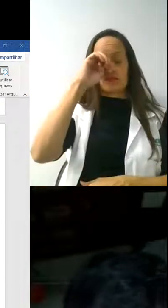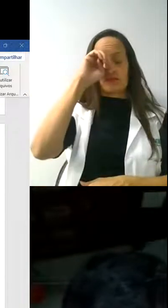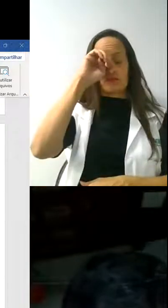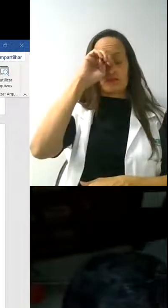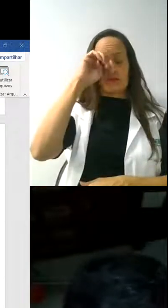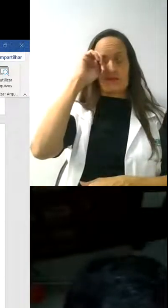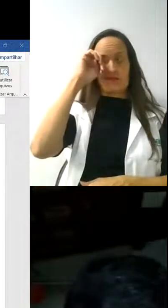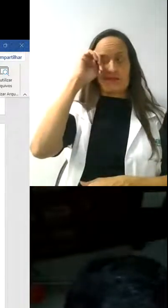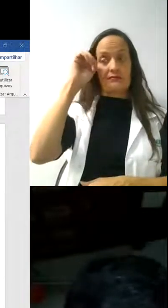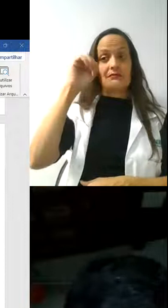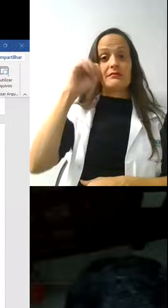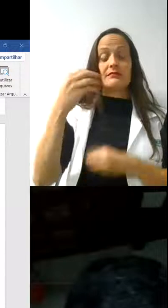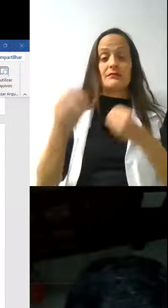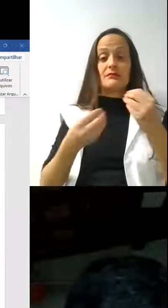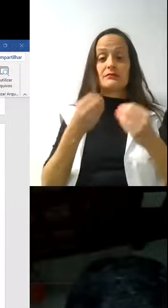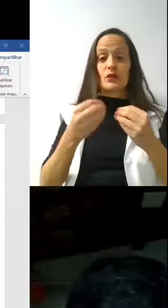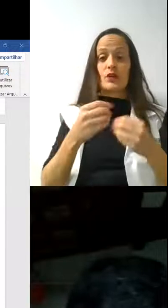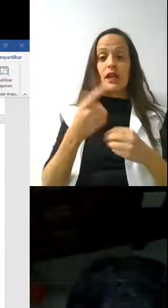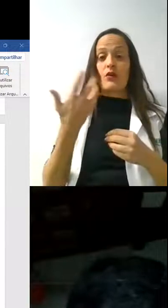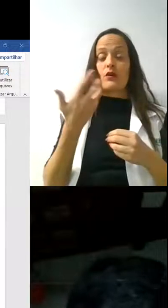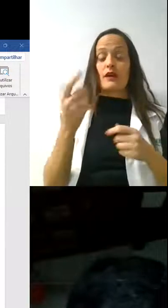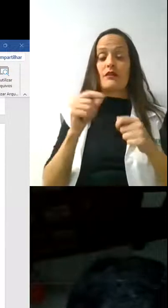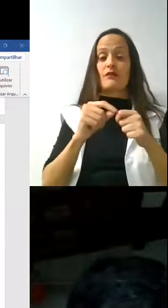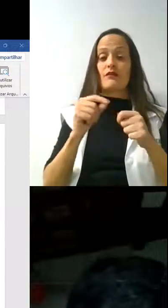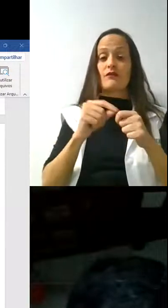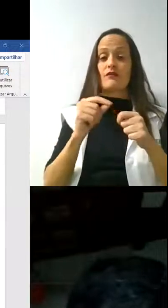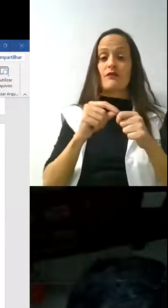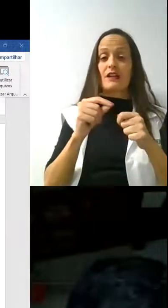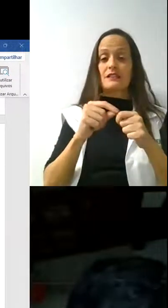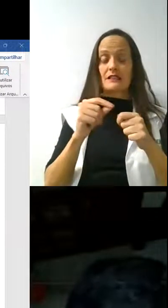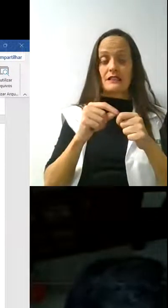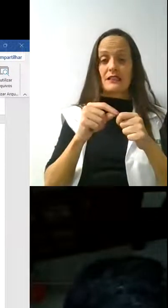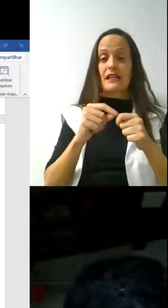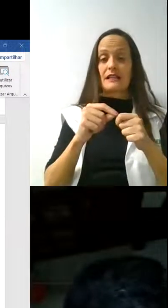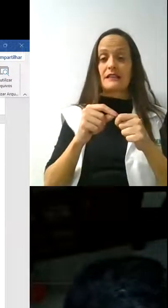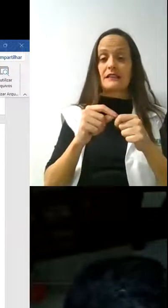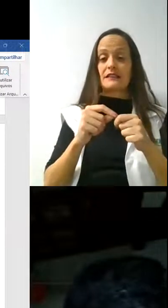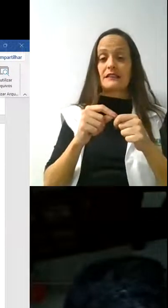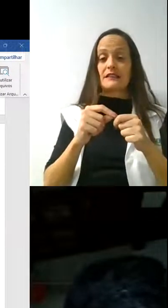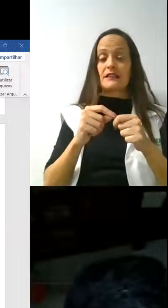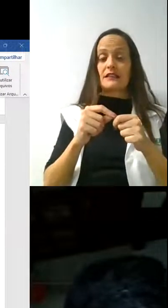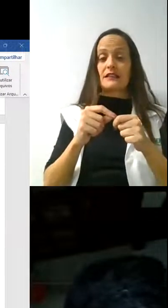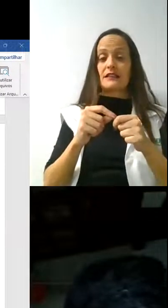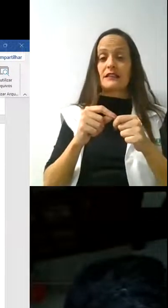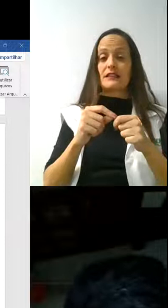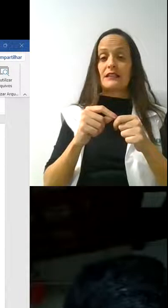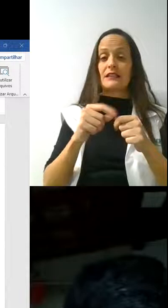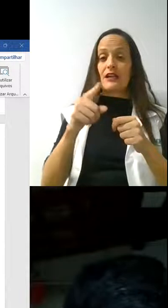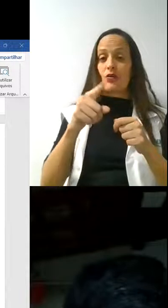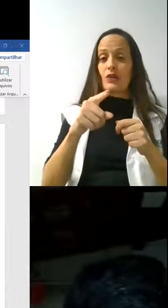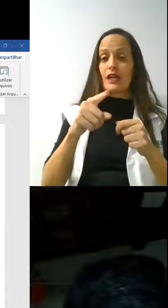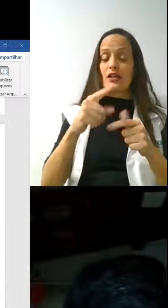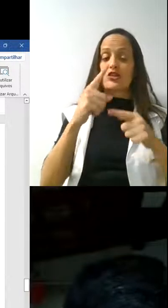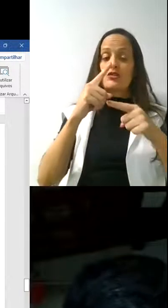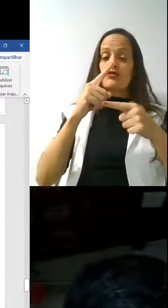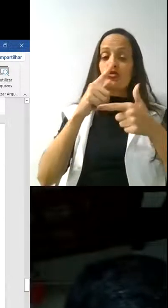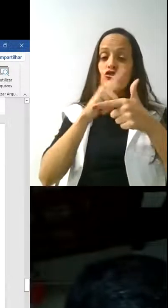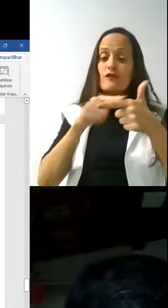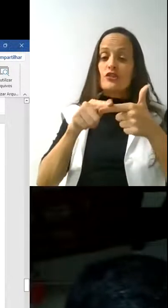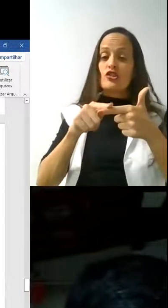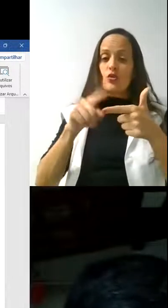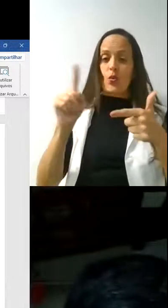quero converter de metro para quilômetro, aí eu divido por 1000. Então, esse valor fica quanto?